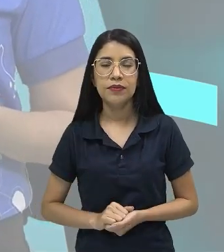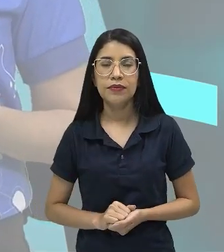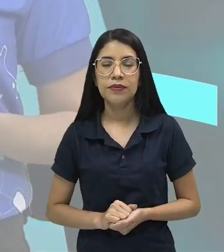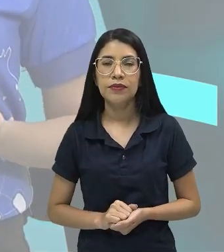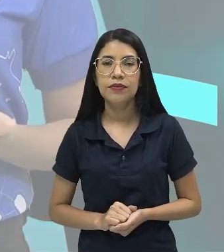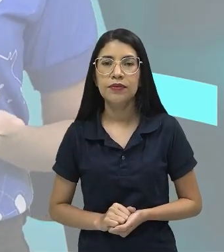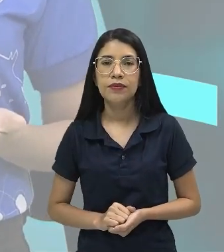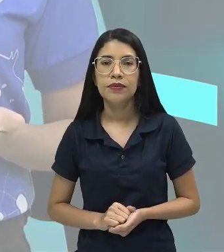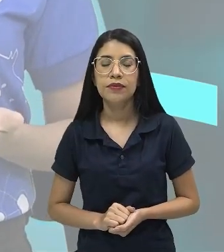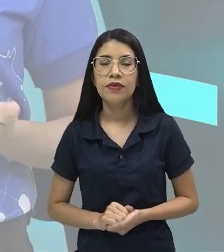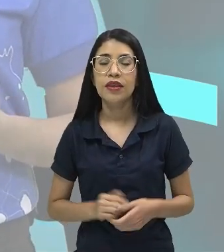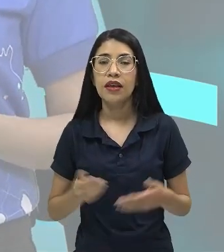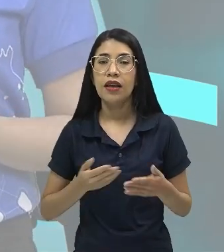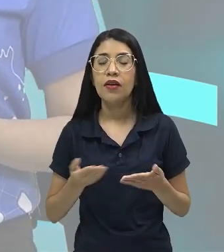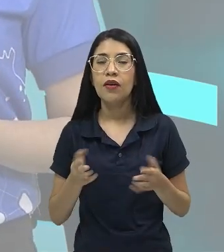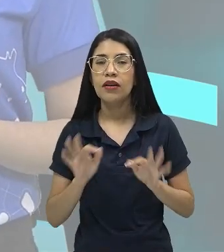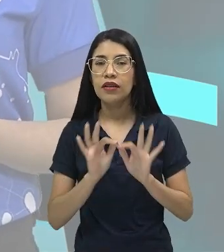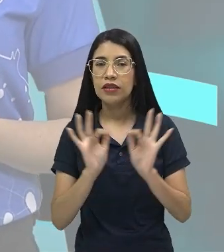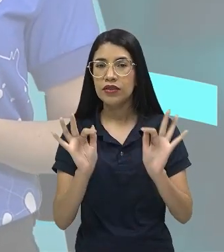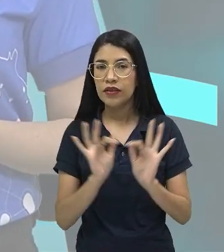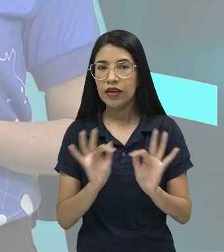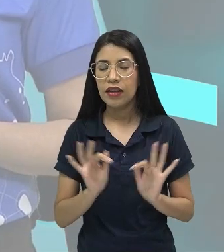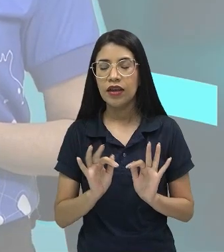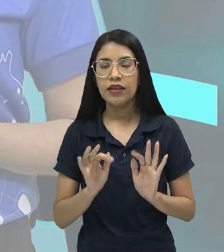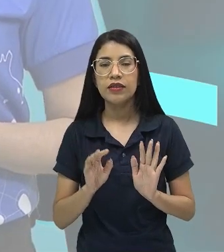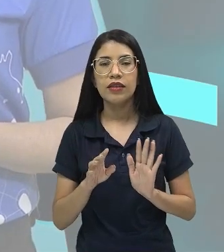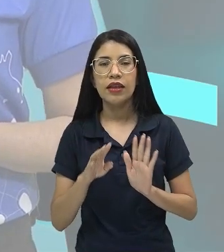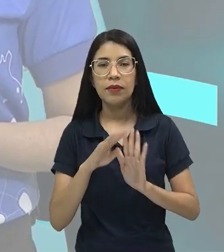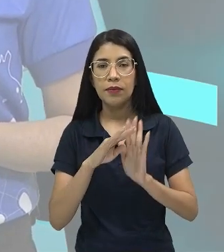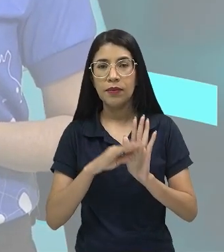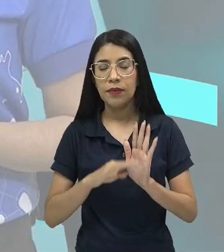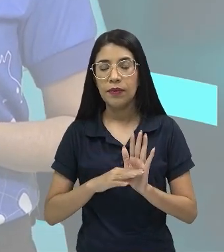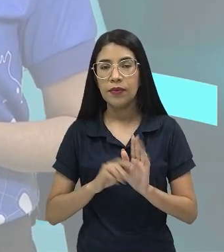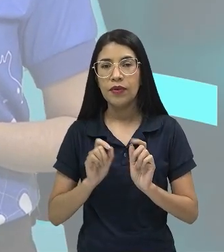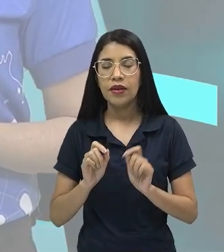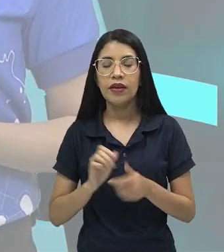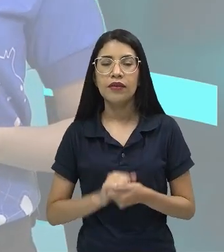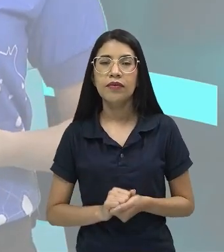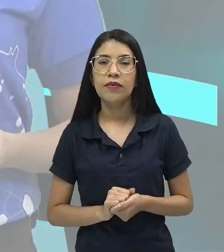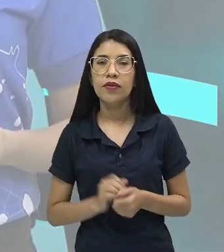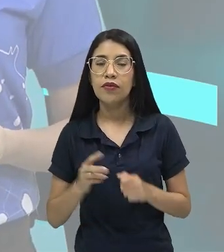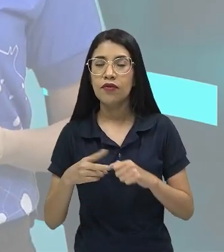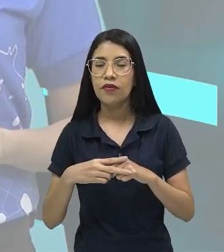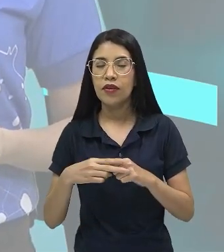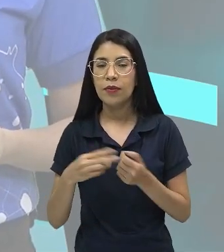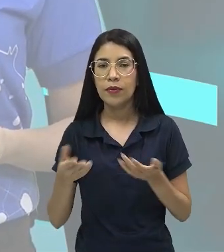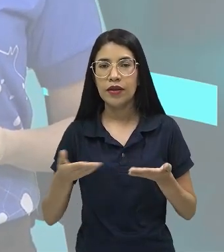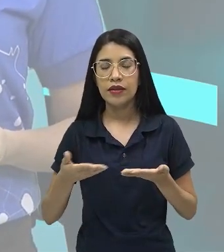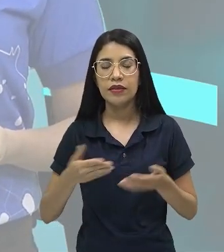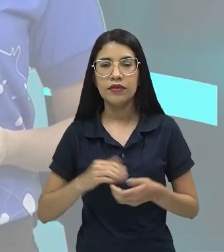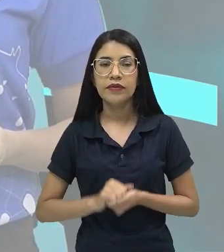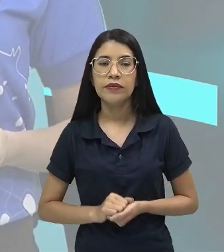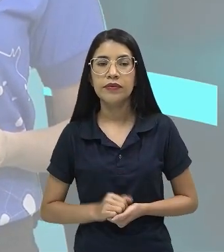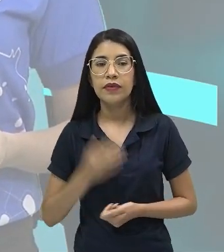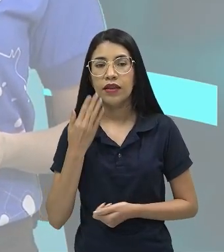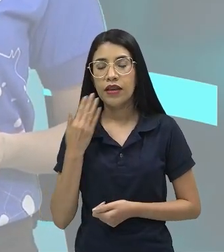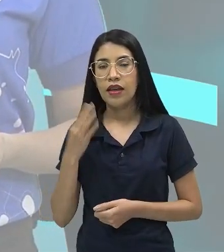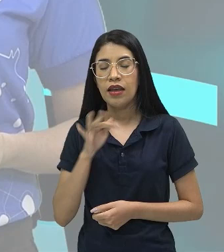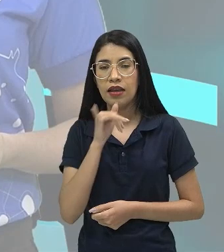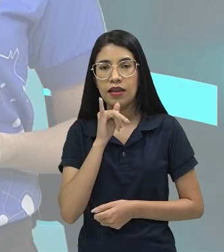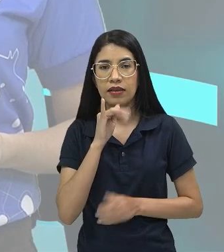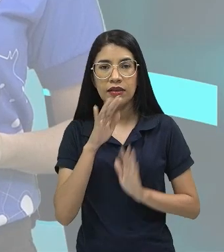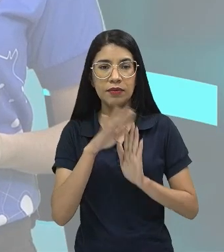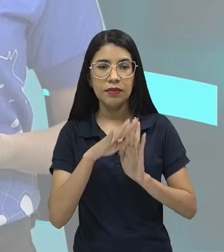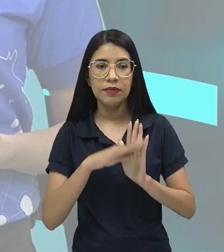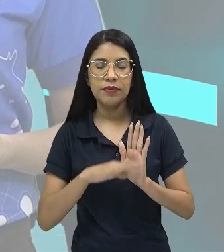E agora nós vamos ver as frases, não é, do Simple Present na forma afirmativa. Então, acompanhe aqui, nós temos alguns exemplos. I